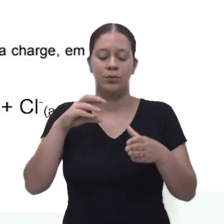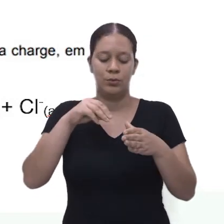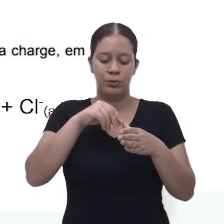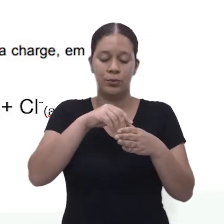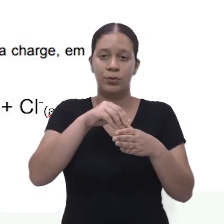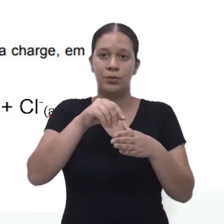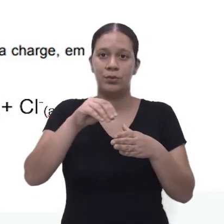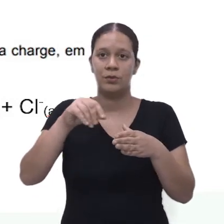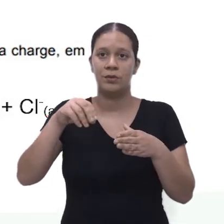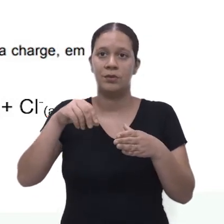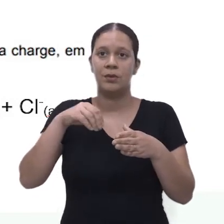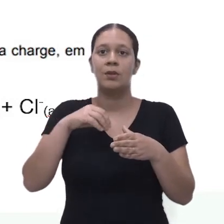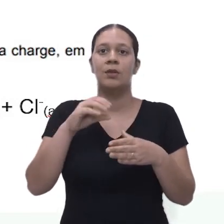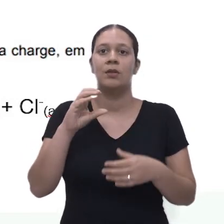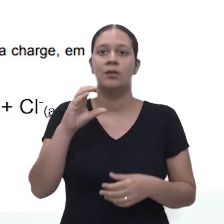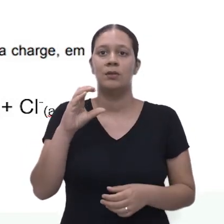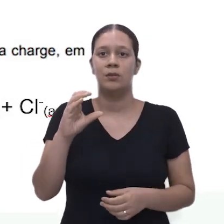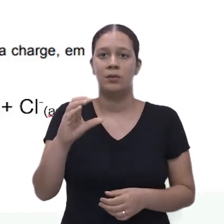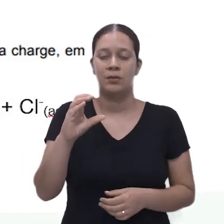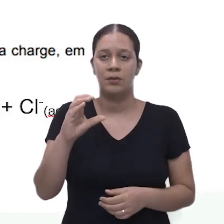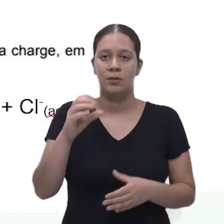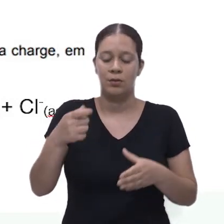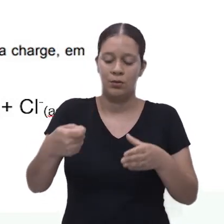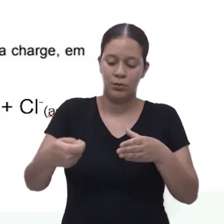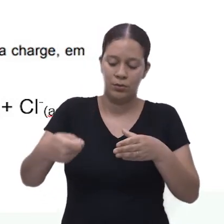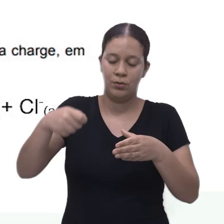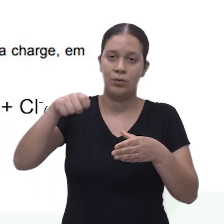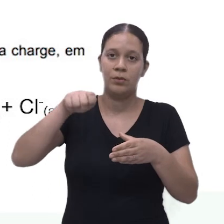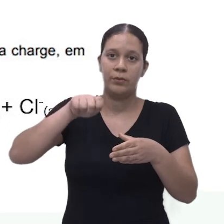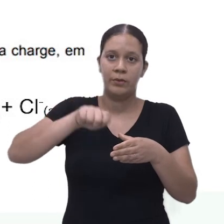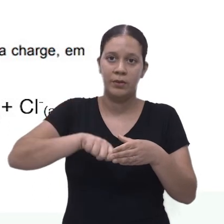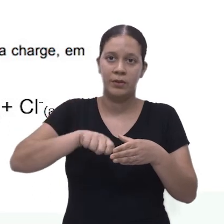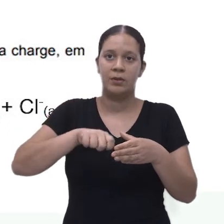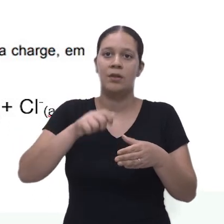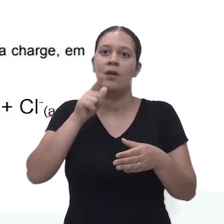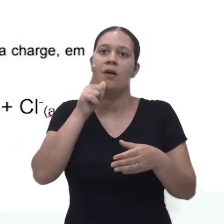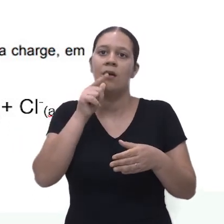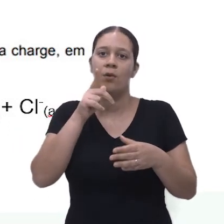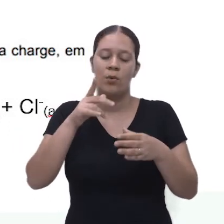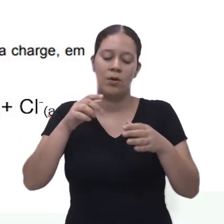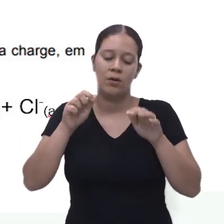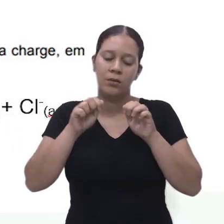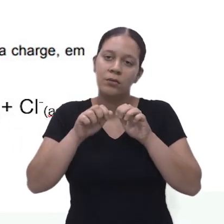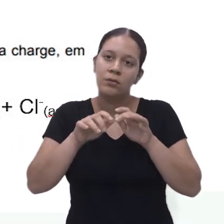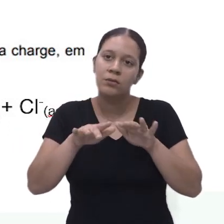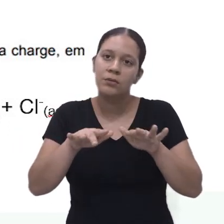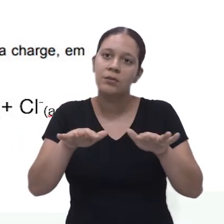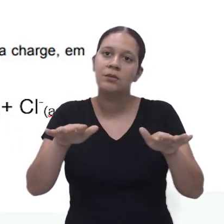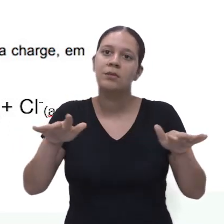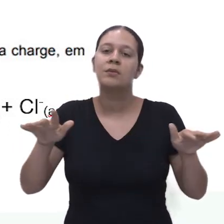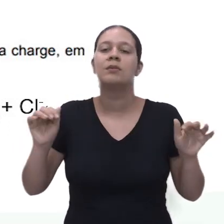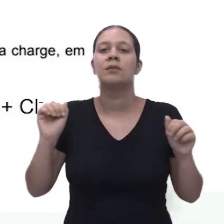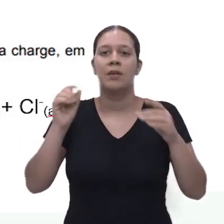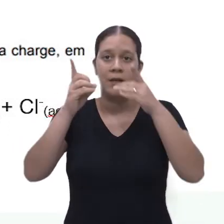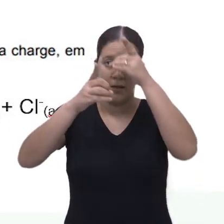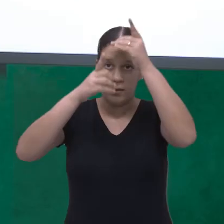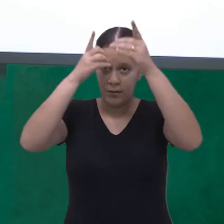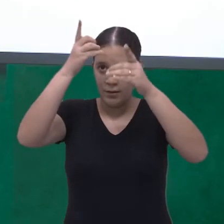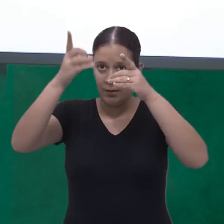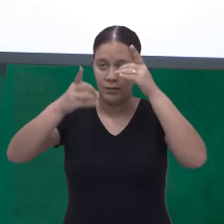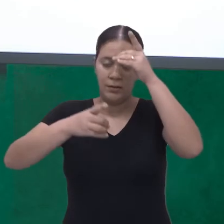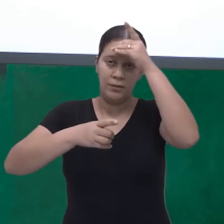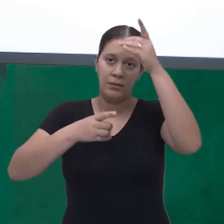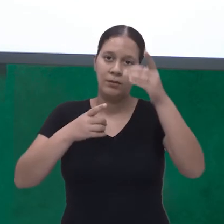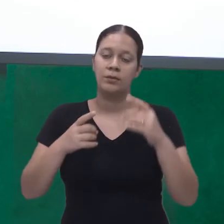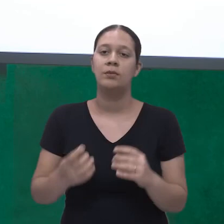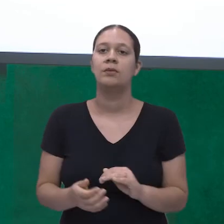sódio sólido, que está organizado, numa colher, colocou em água e ele se espalhou, é a ideia da entropia.